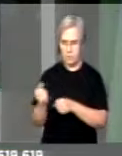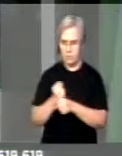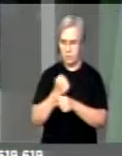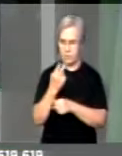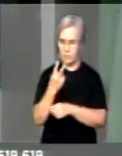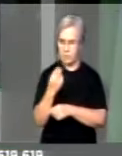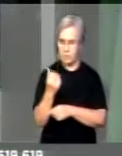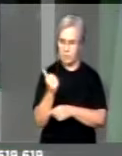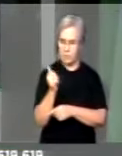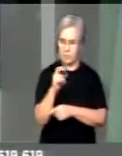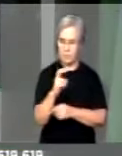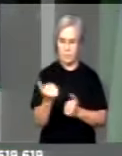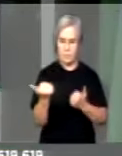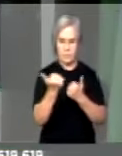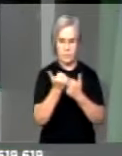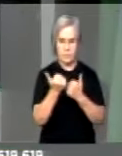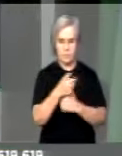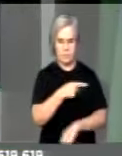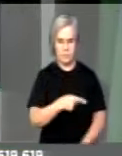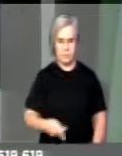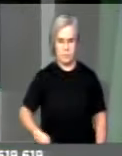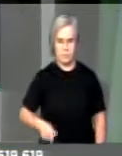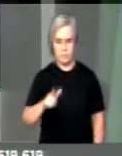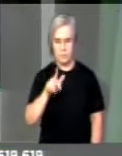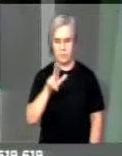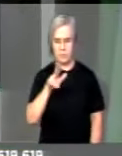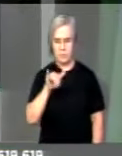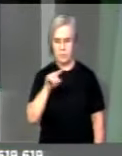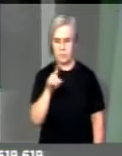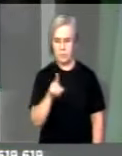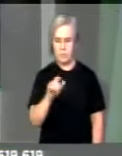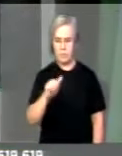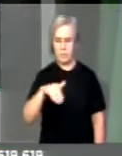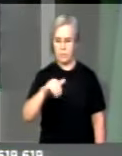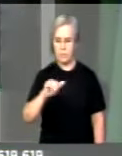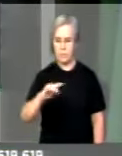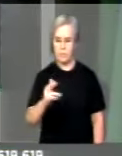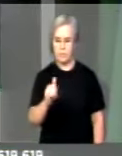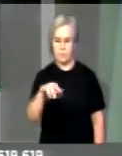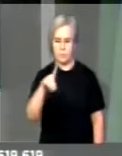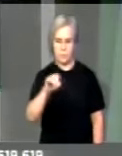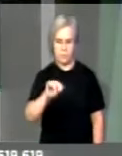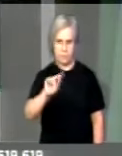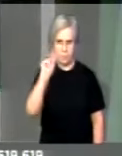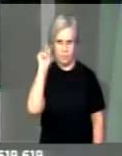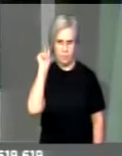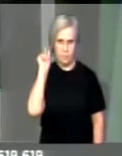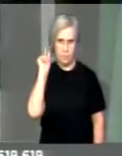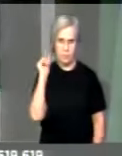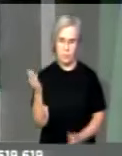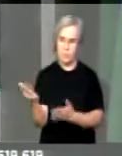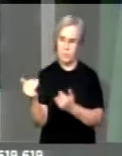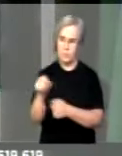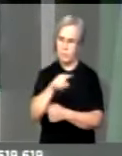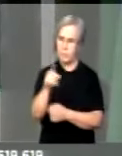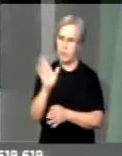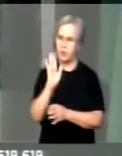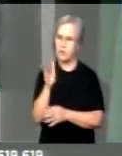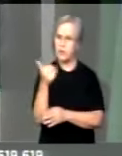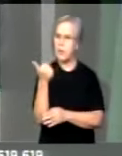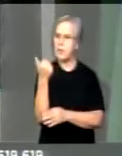representando a presidente Luísa Machado, daquela edição. Caros jovens, são 13